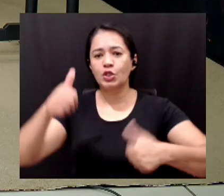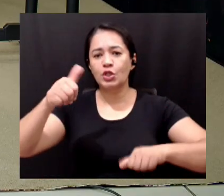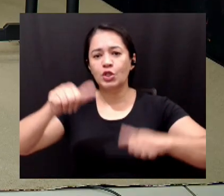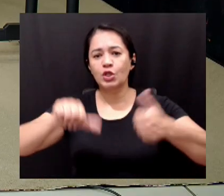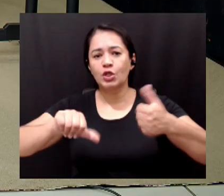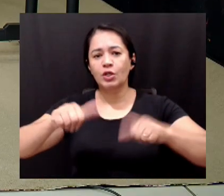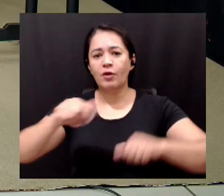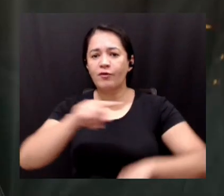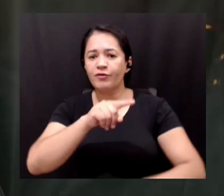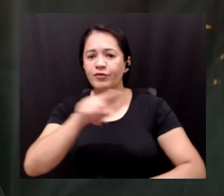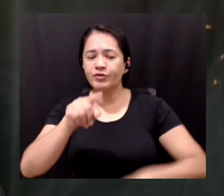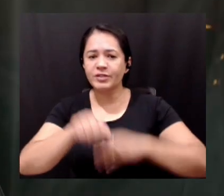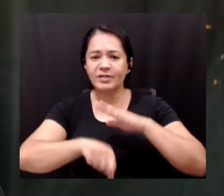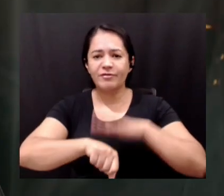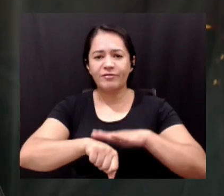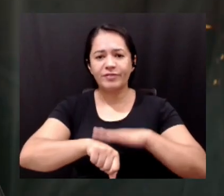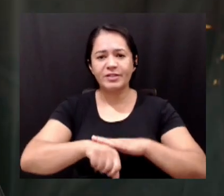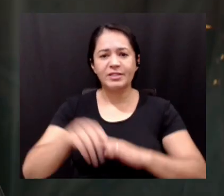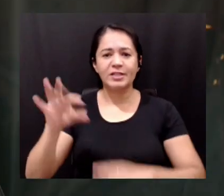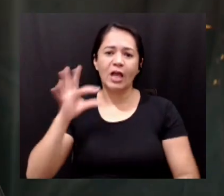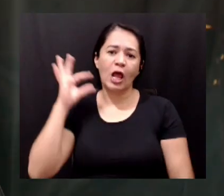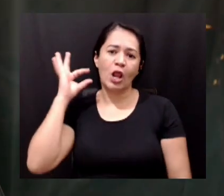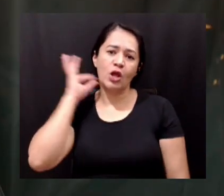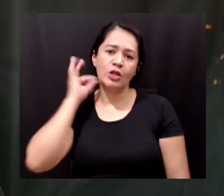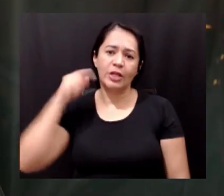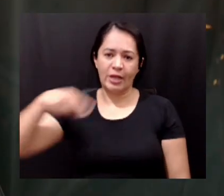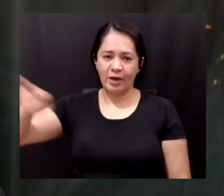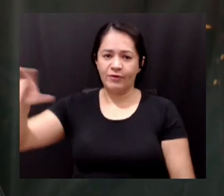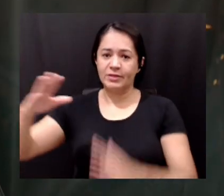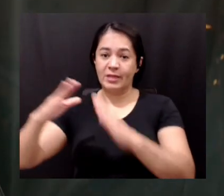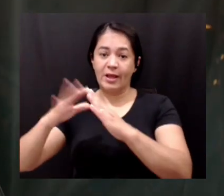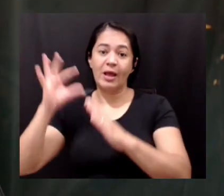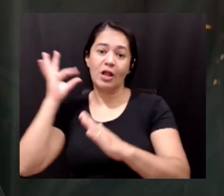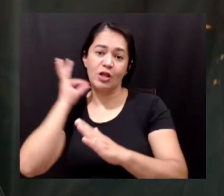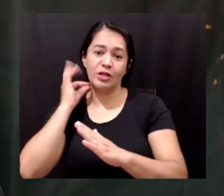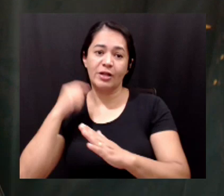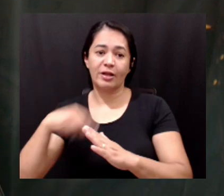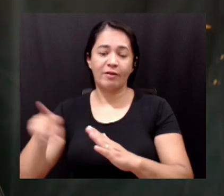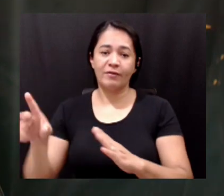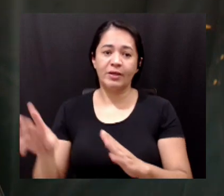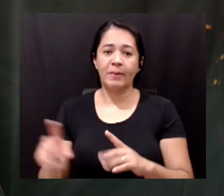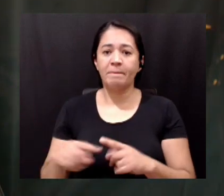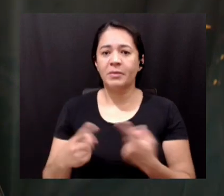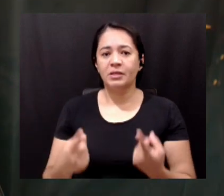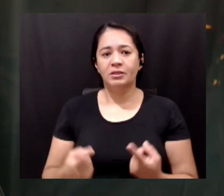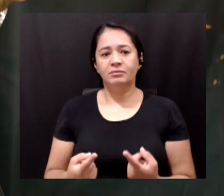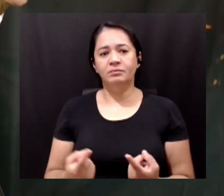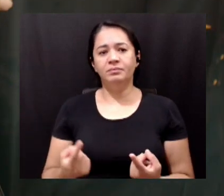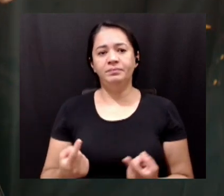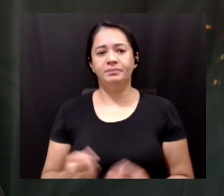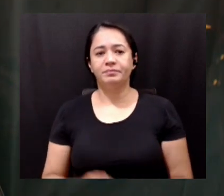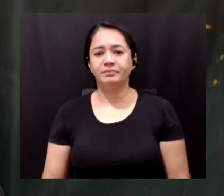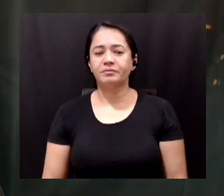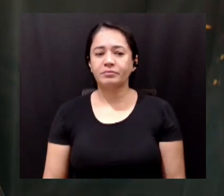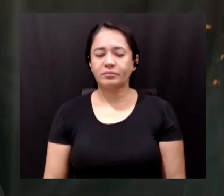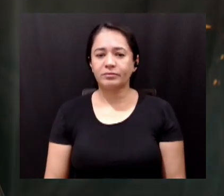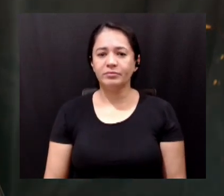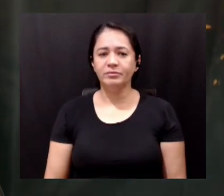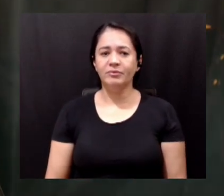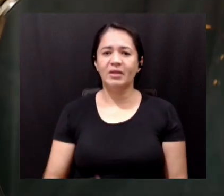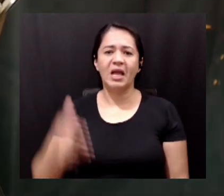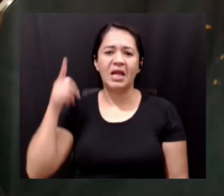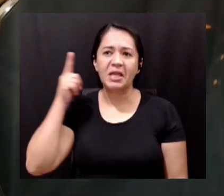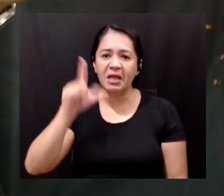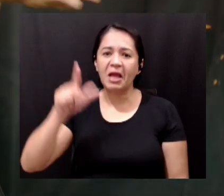loteria hoje, você vai lá, você precisa ir até a lotérica ou não também, mas, enfim, você não vai ganhar na primeira, você não vai ganhar na segunda e quiçá